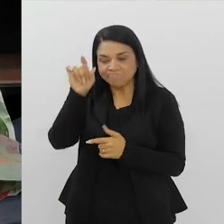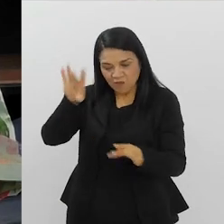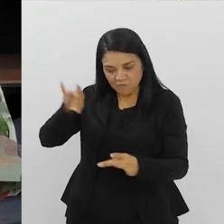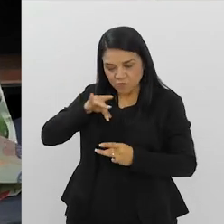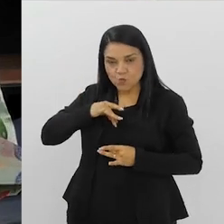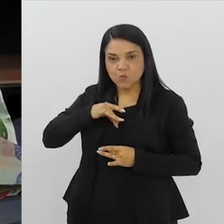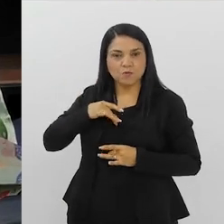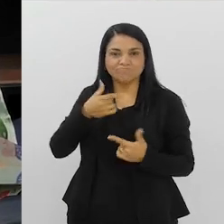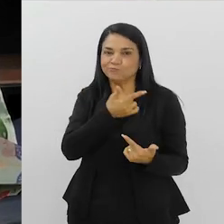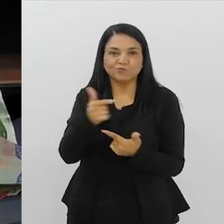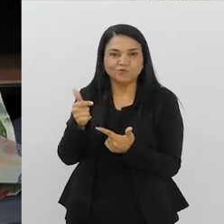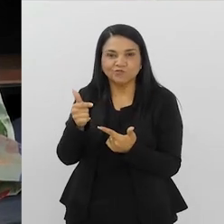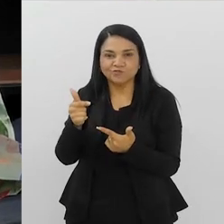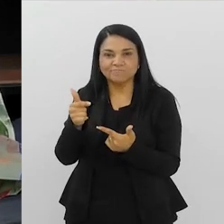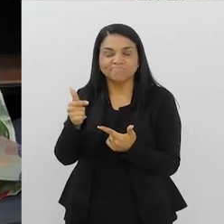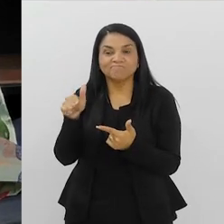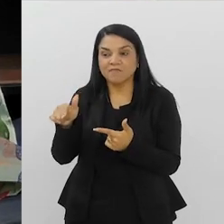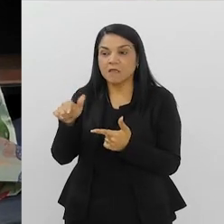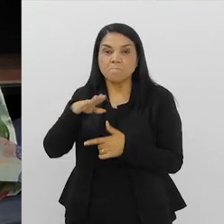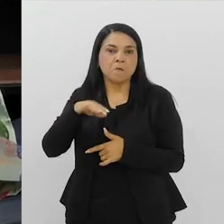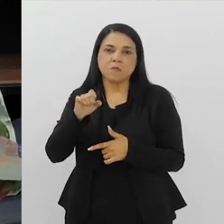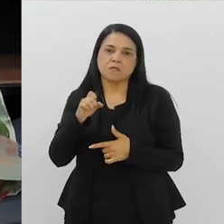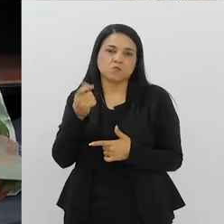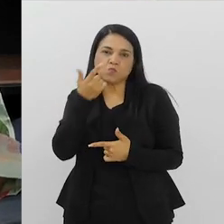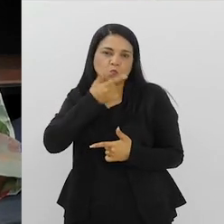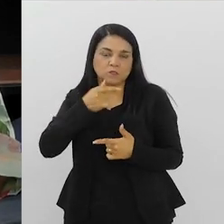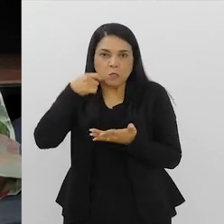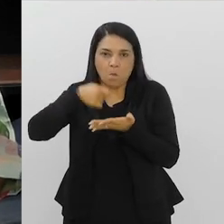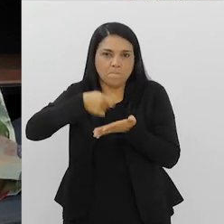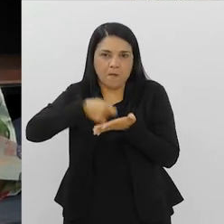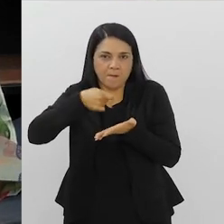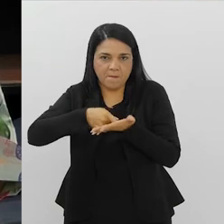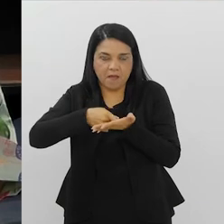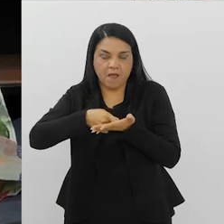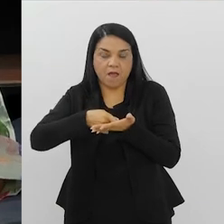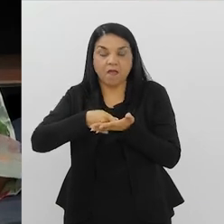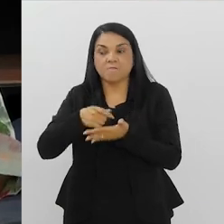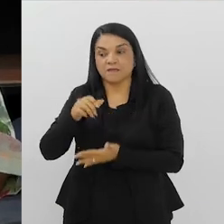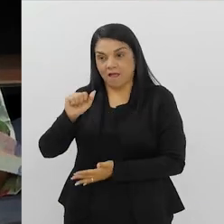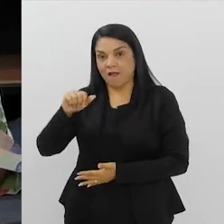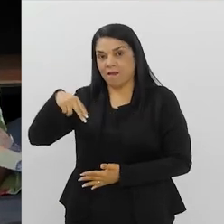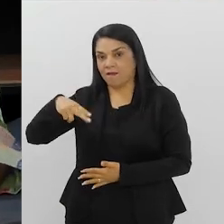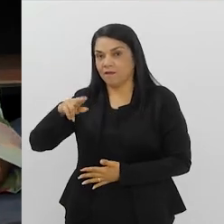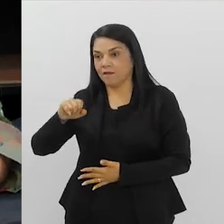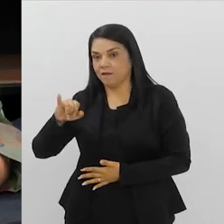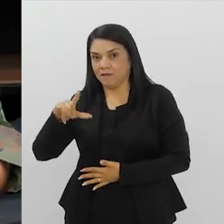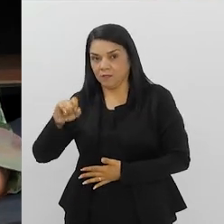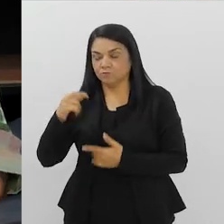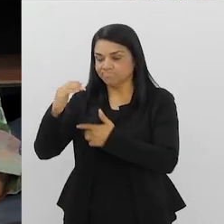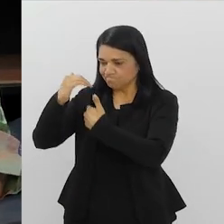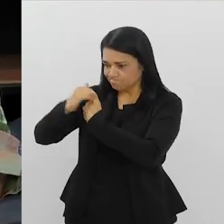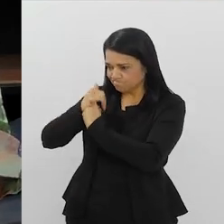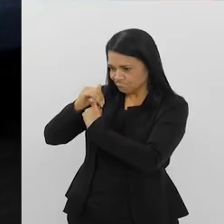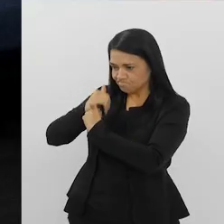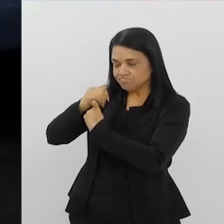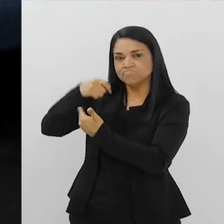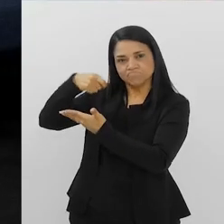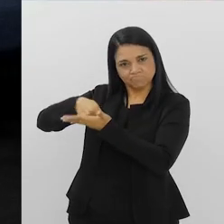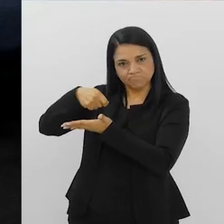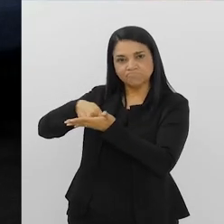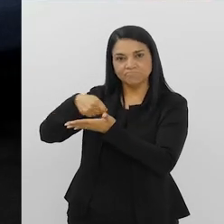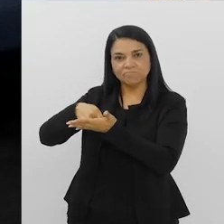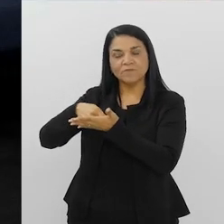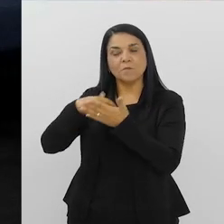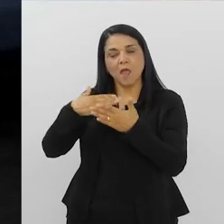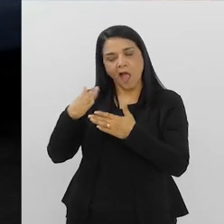eh como eu diria mais discreta mais retraída Eh mais guardada